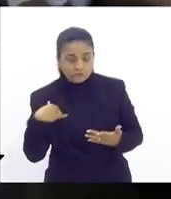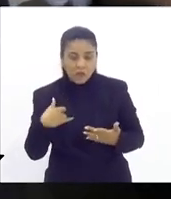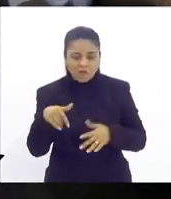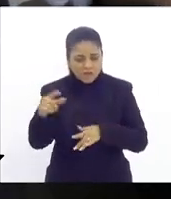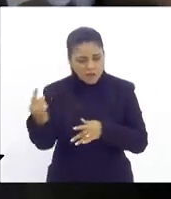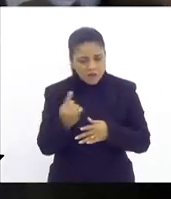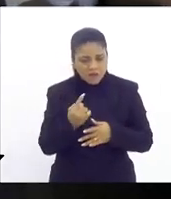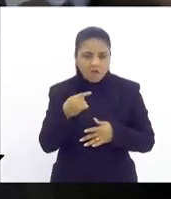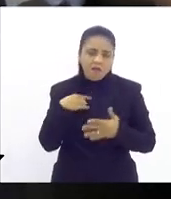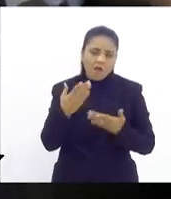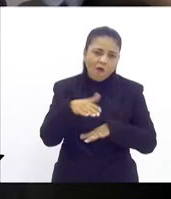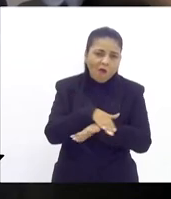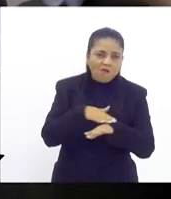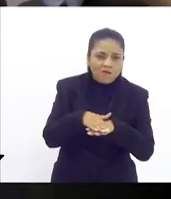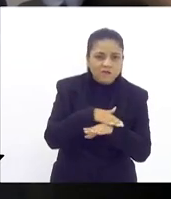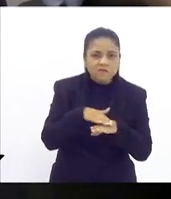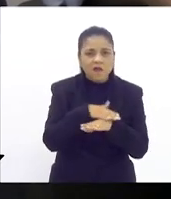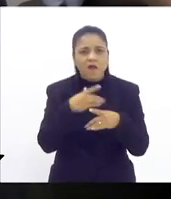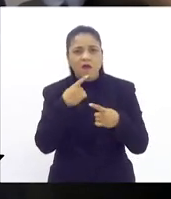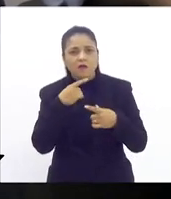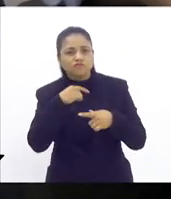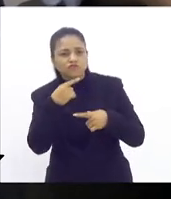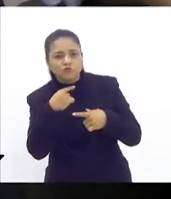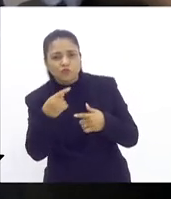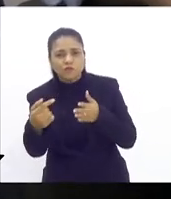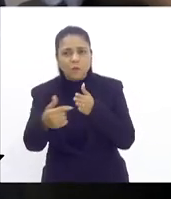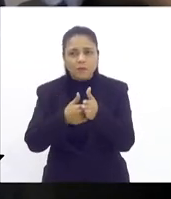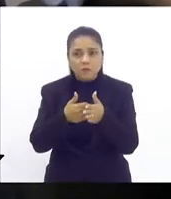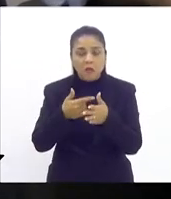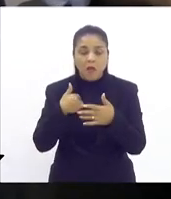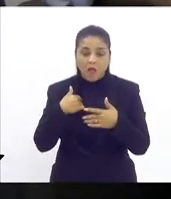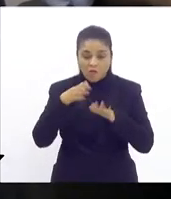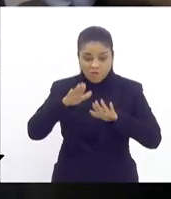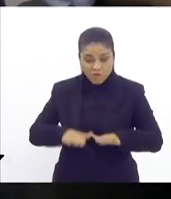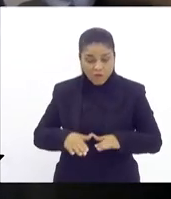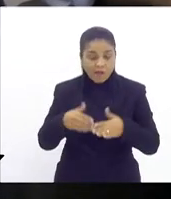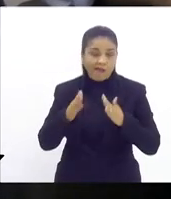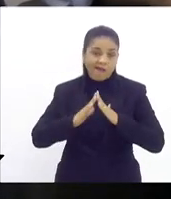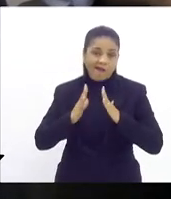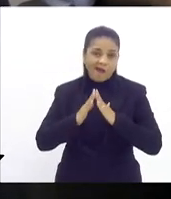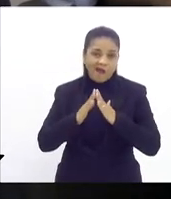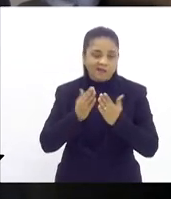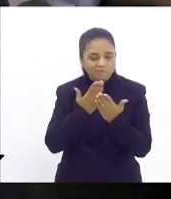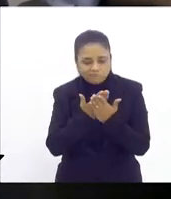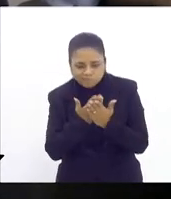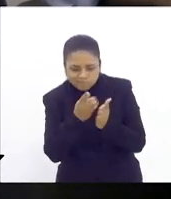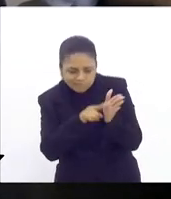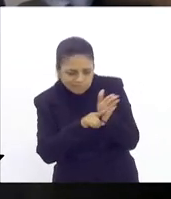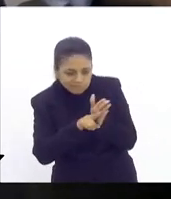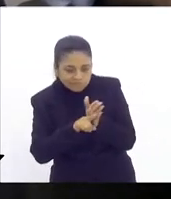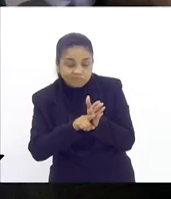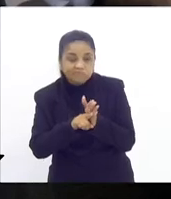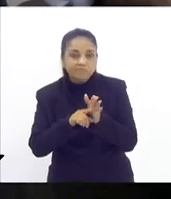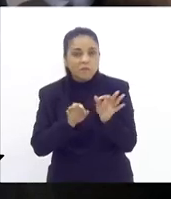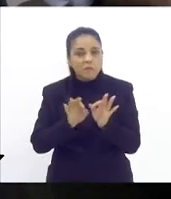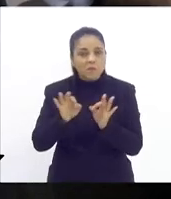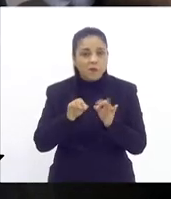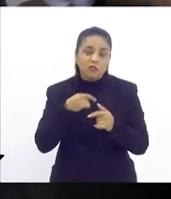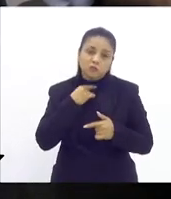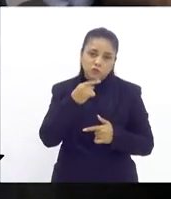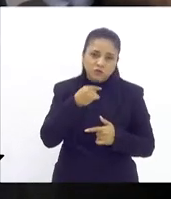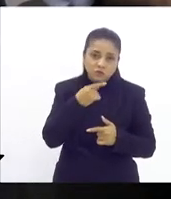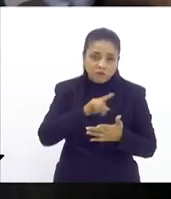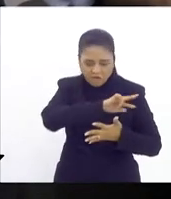por exemplo estudei esse final de semana deixei de passear com as crianças para ficar estudando tinha várias dúvidas